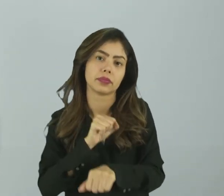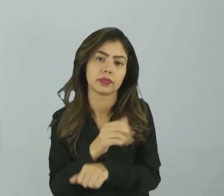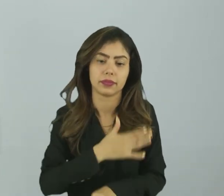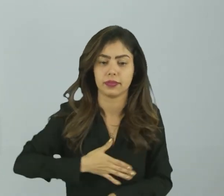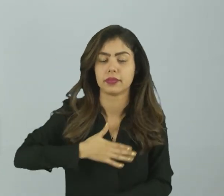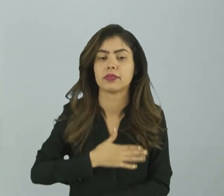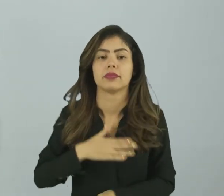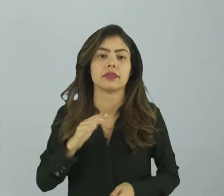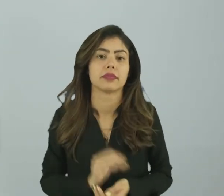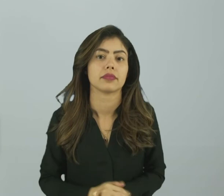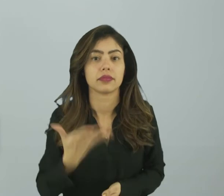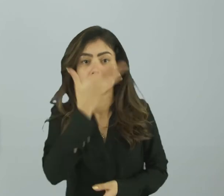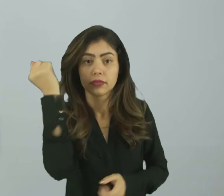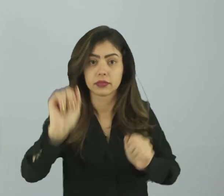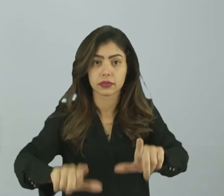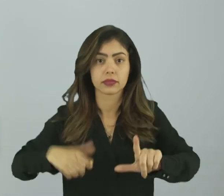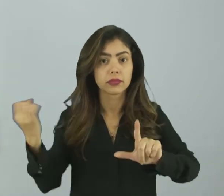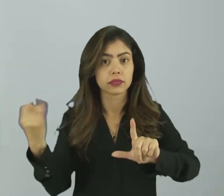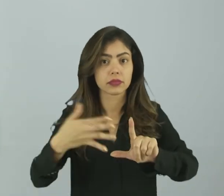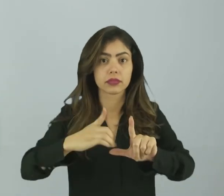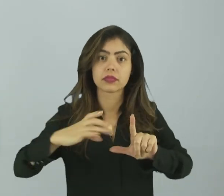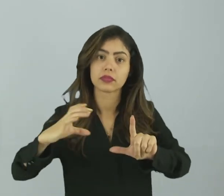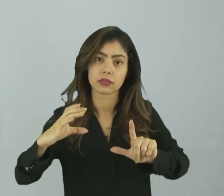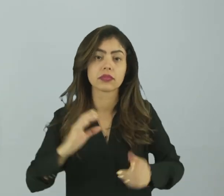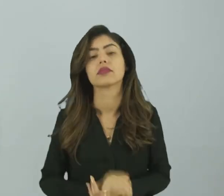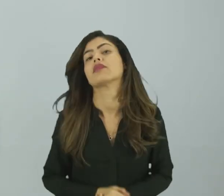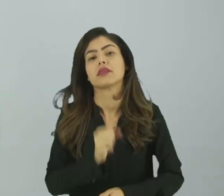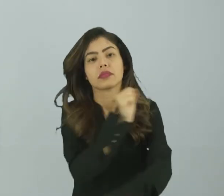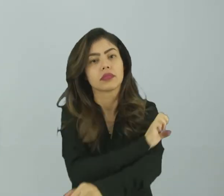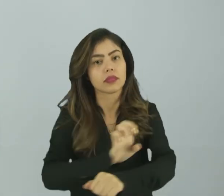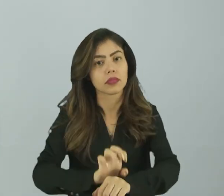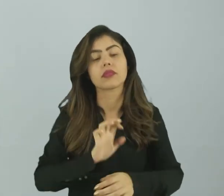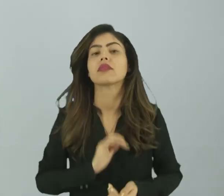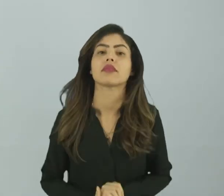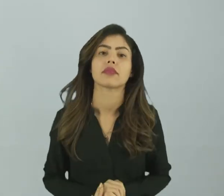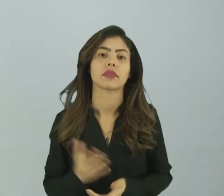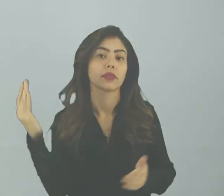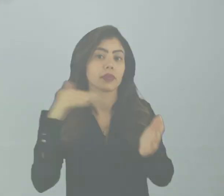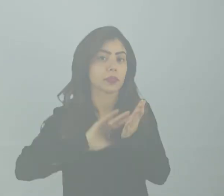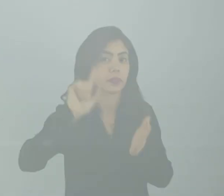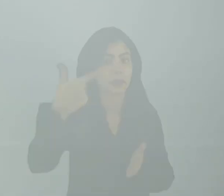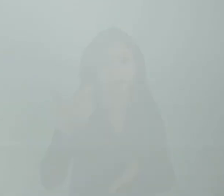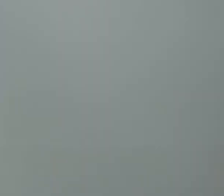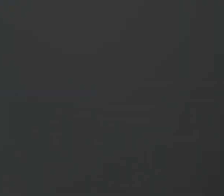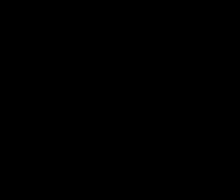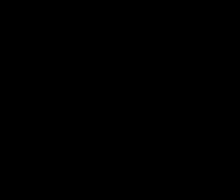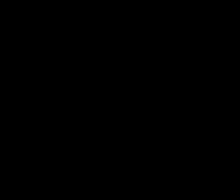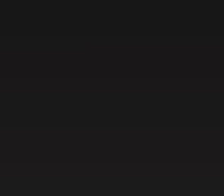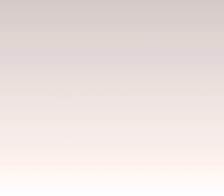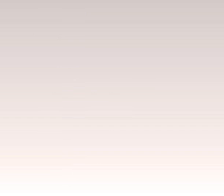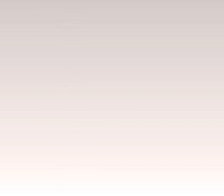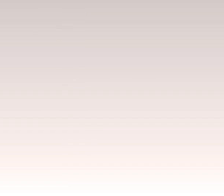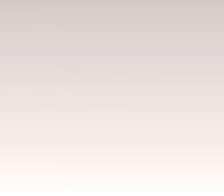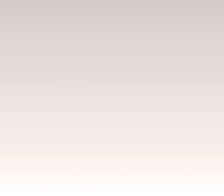tenham gostado. Não esqueçam de acessar a plataforma Eduque da Secretaria de Educação e até a próxima. Tchau!